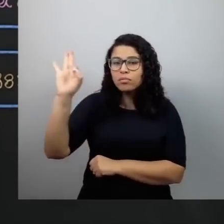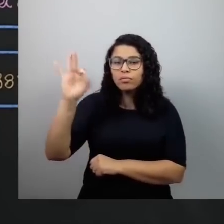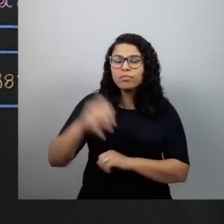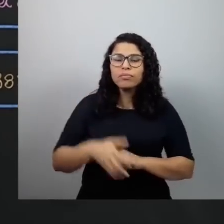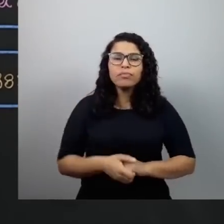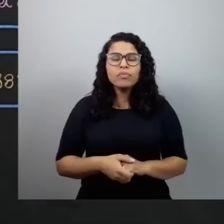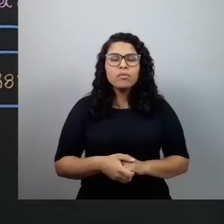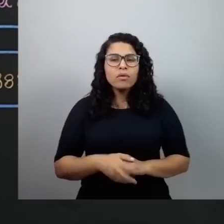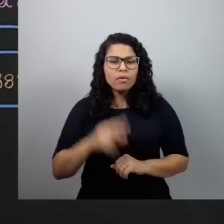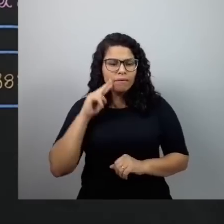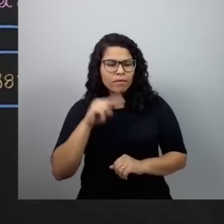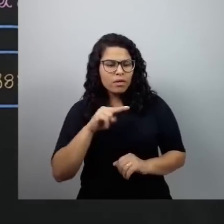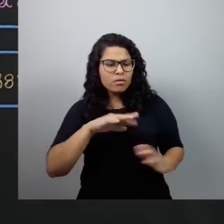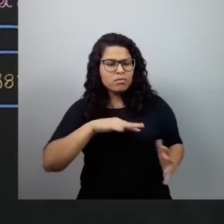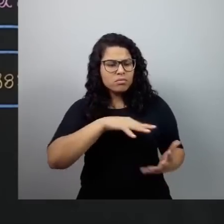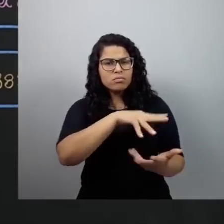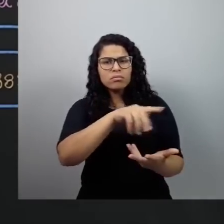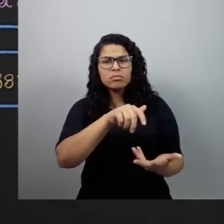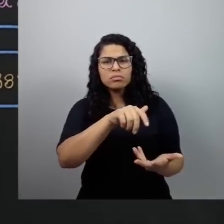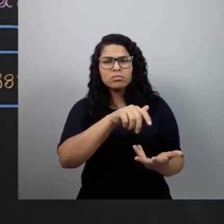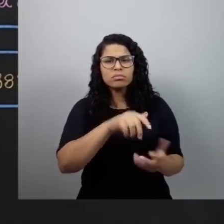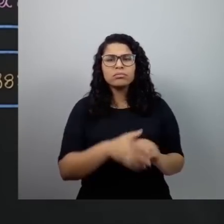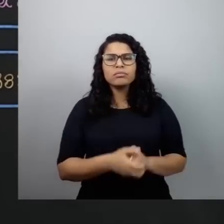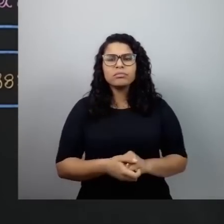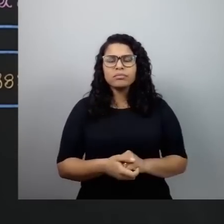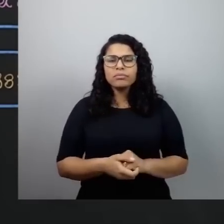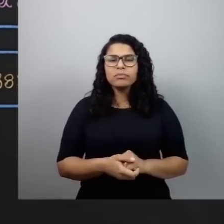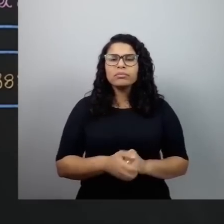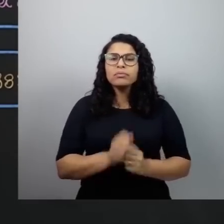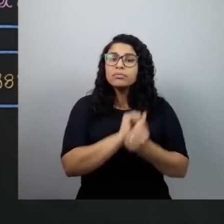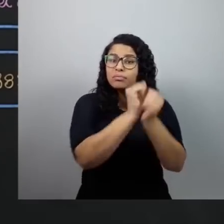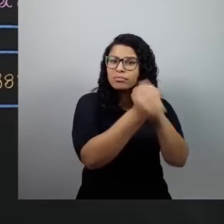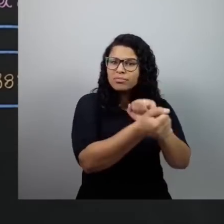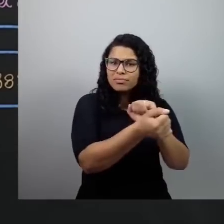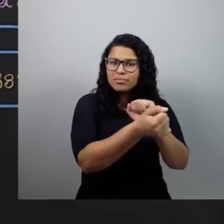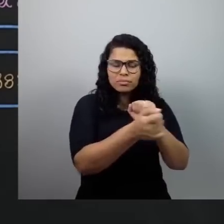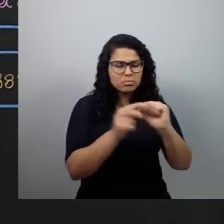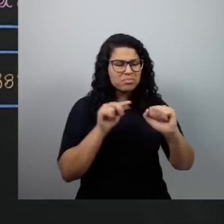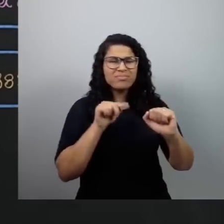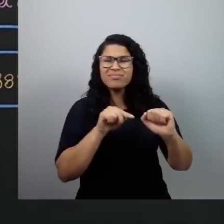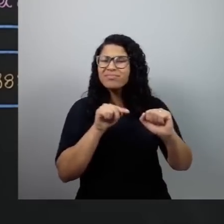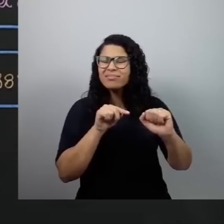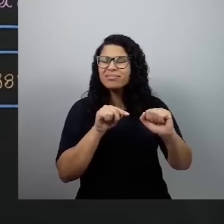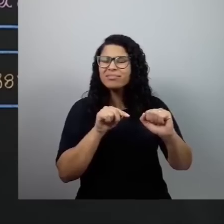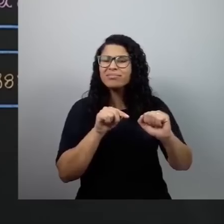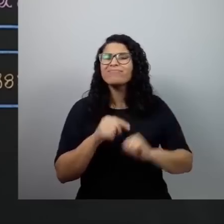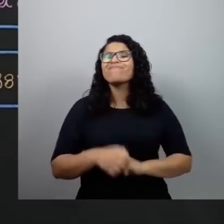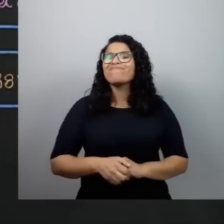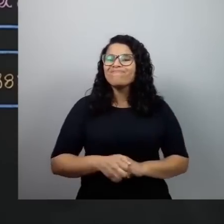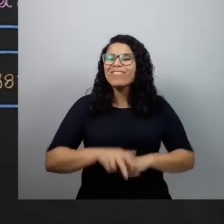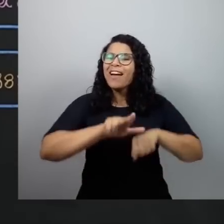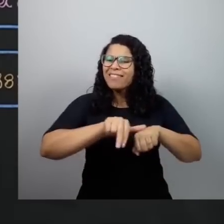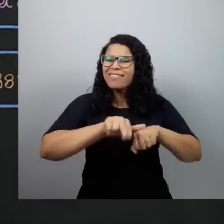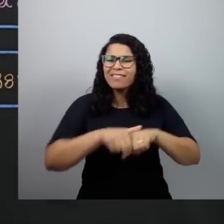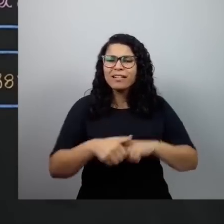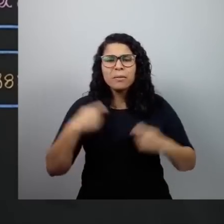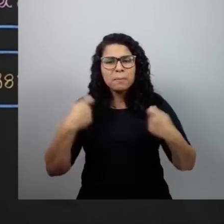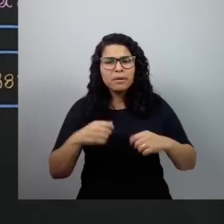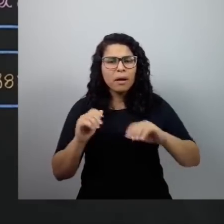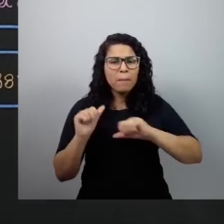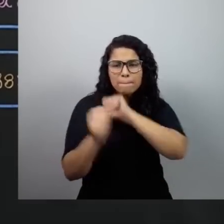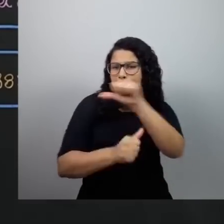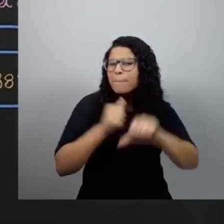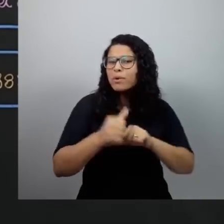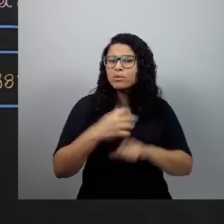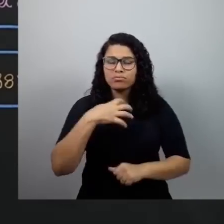europeus, começam a enxergar a escravidão como uma coisa atrasada, como uma coisa de outro tempo e que precisa ser superada.